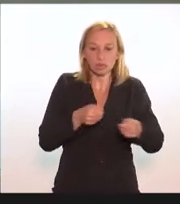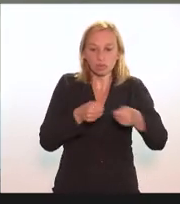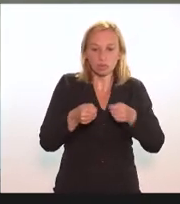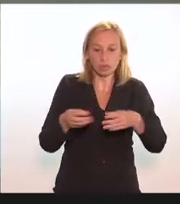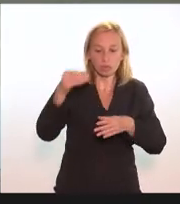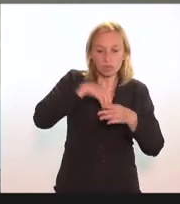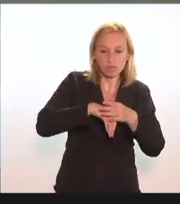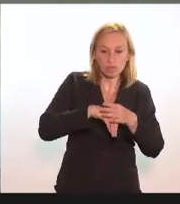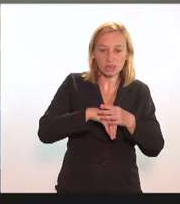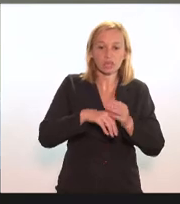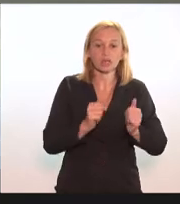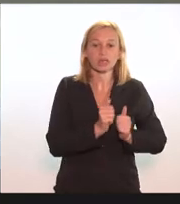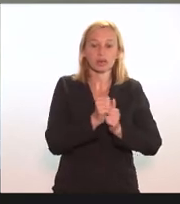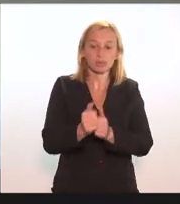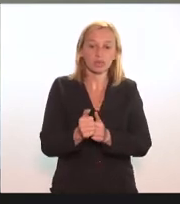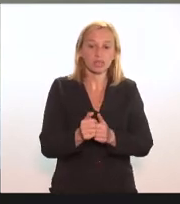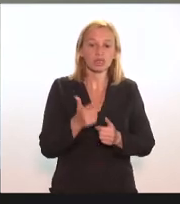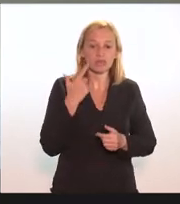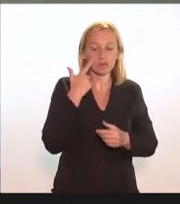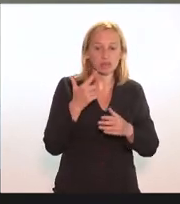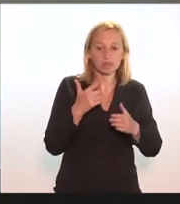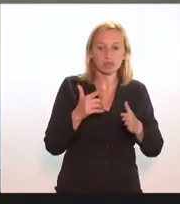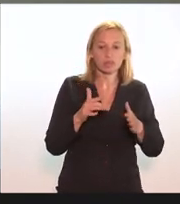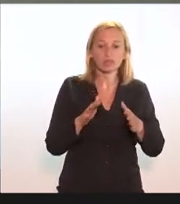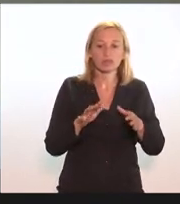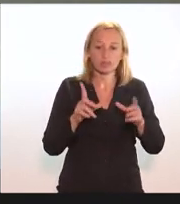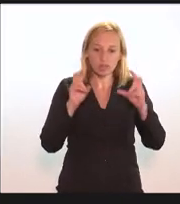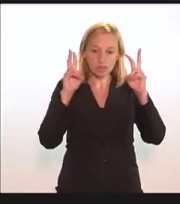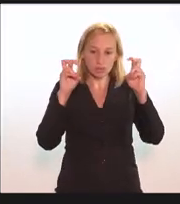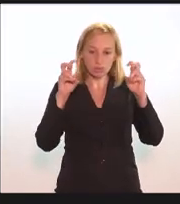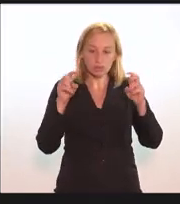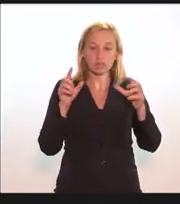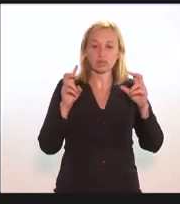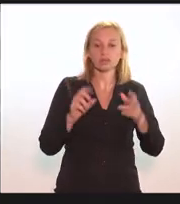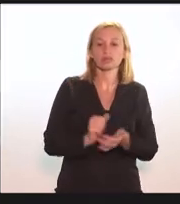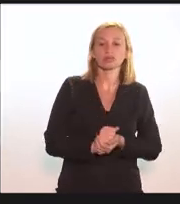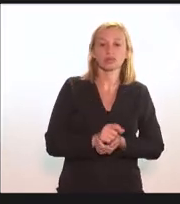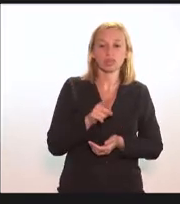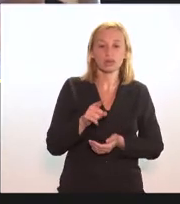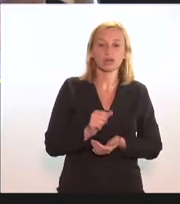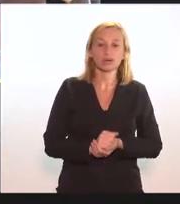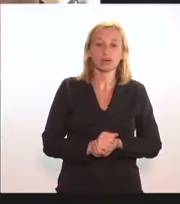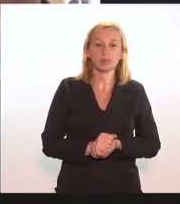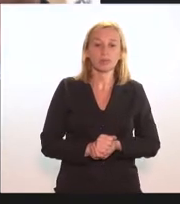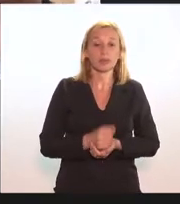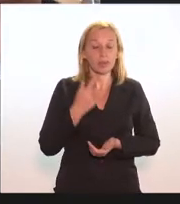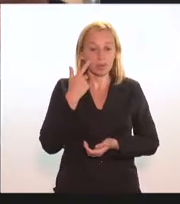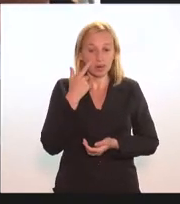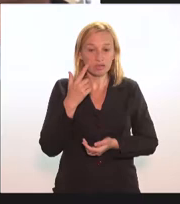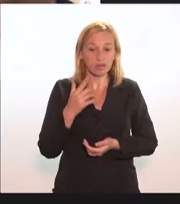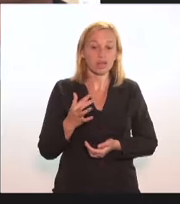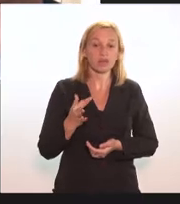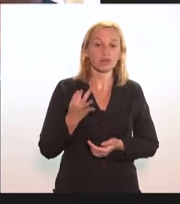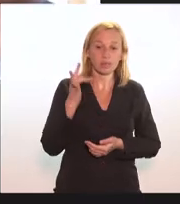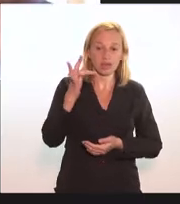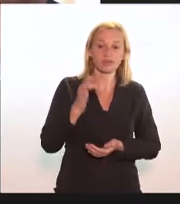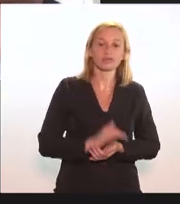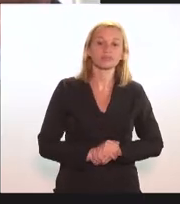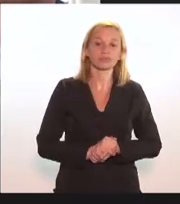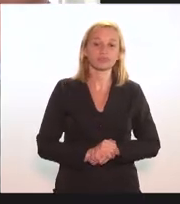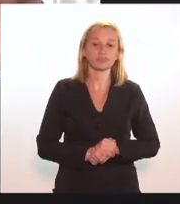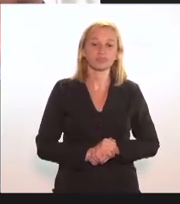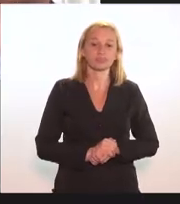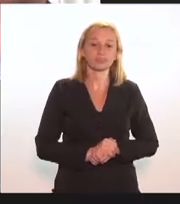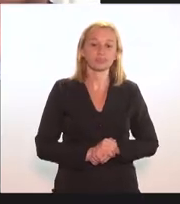com compliance, e a gente está pensando algumas medidas nesse sentido, sim. Eu pretendo divulgar em breve.